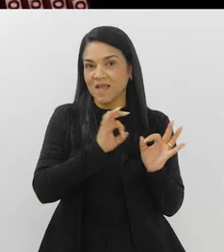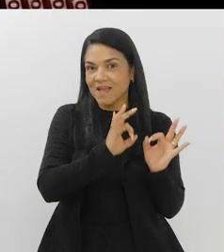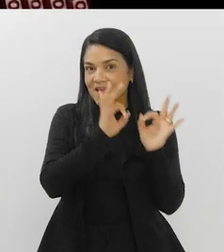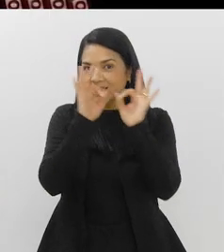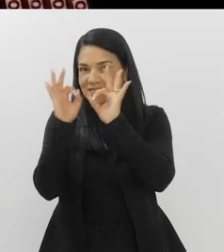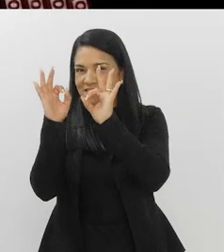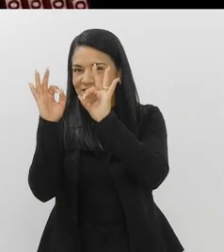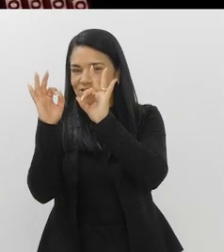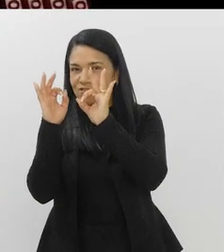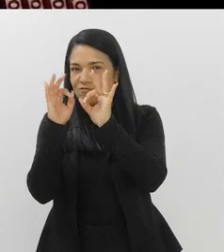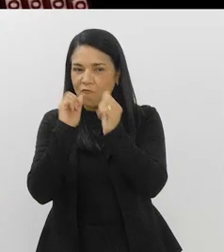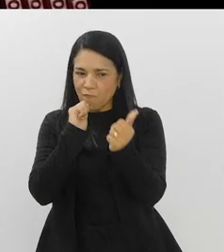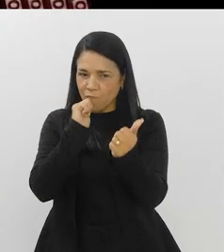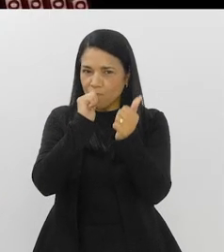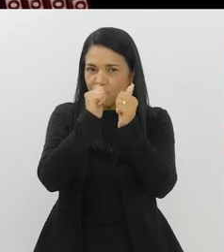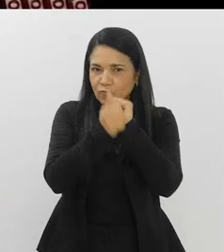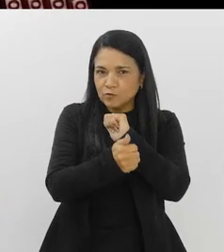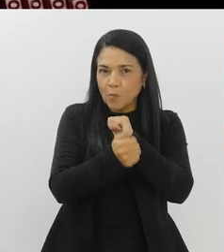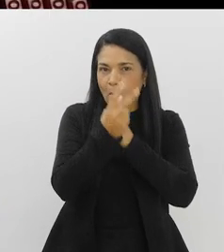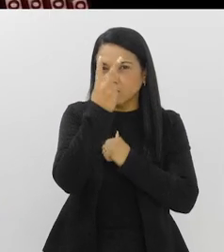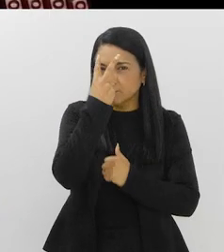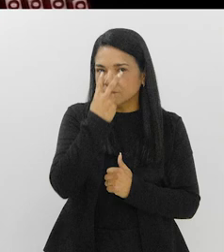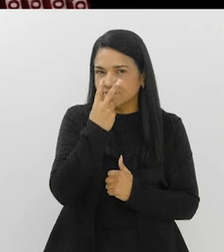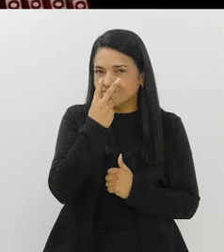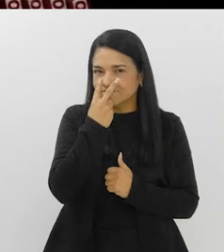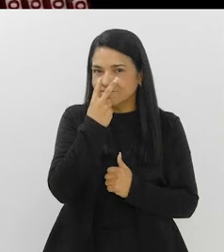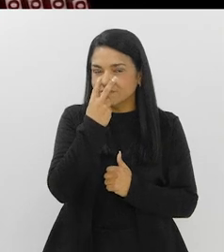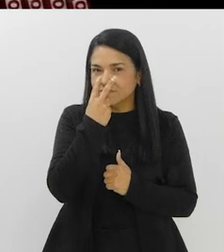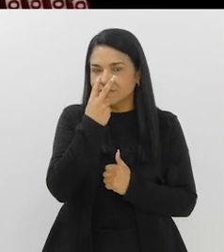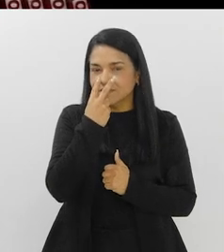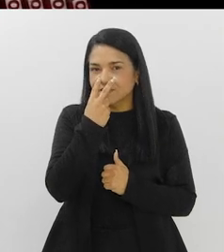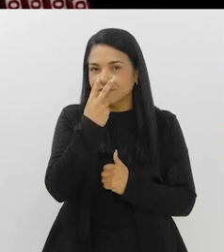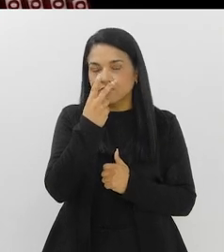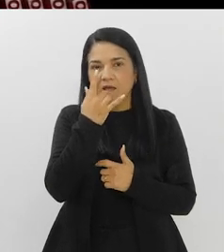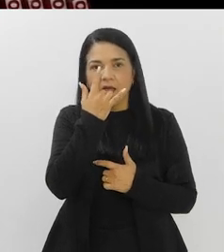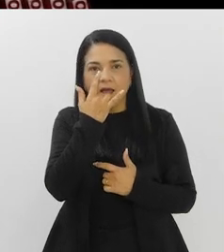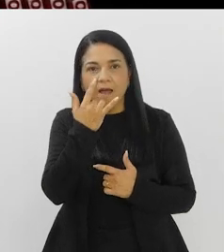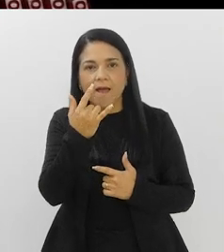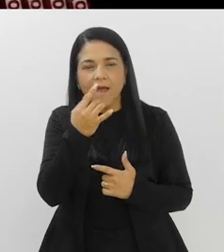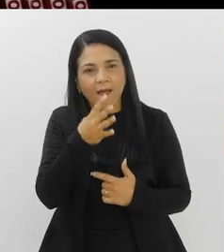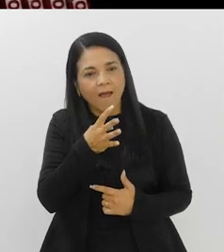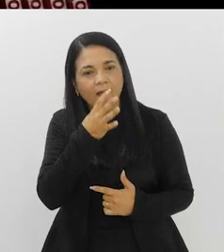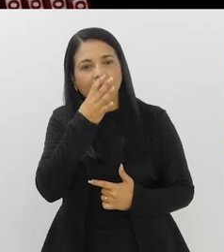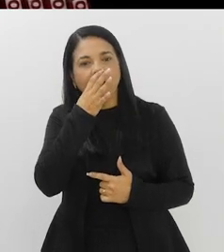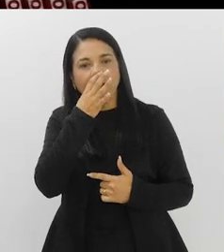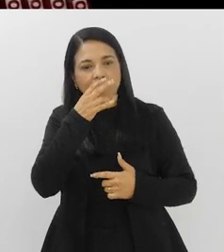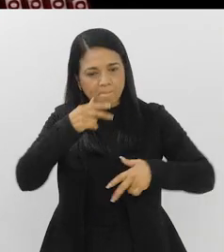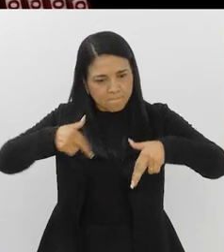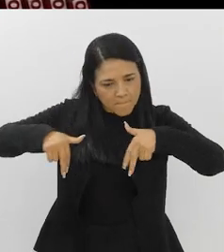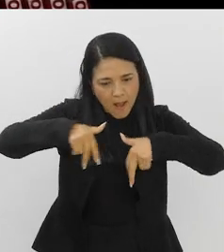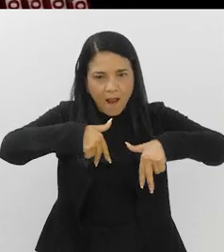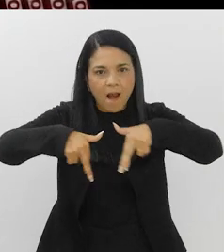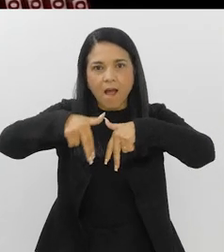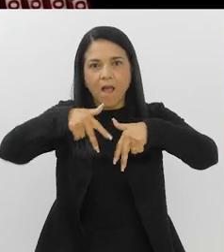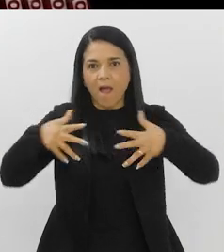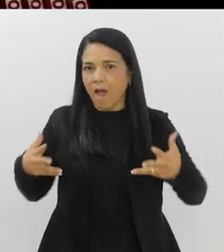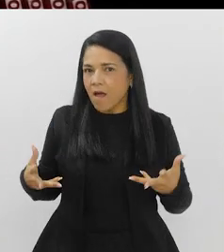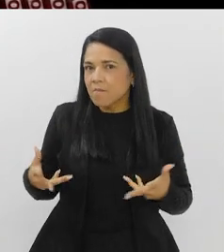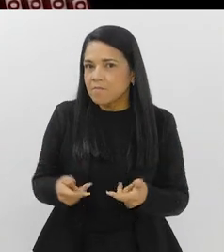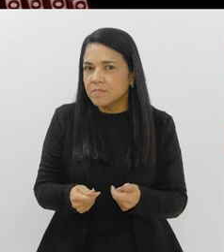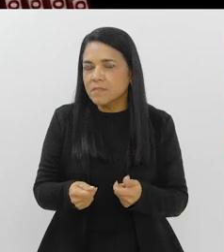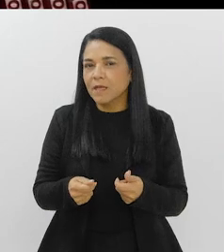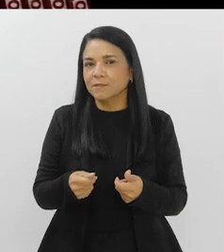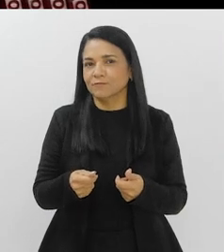quando a gente assiste a uma partida de futebol para cegos fica completamente fascinado com os dribles e a